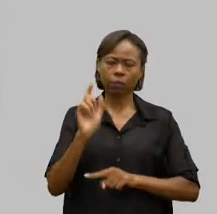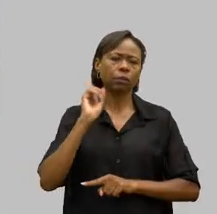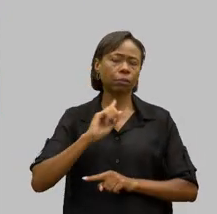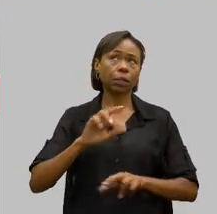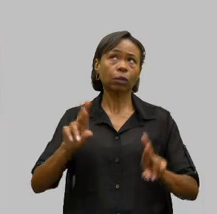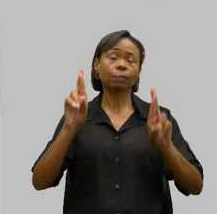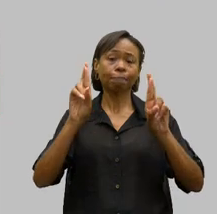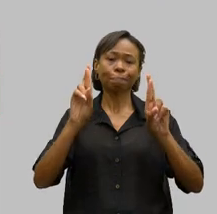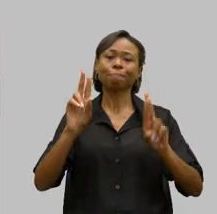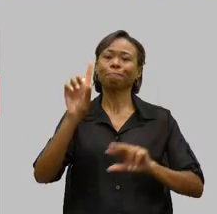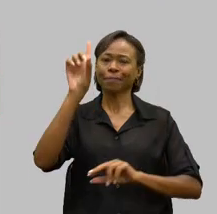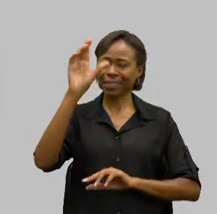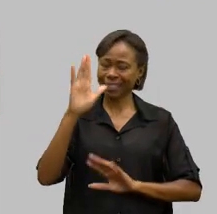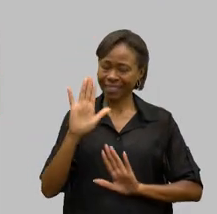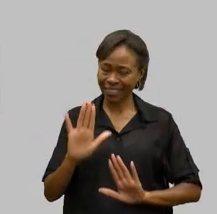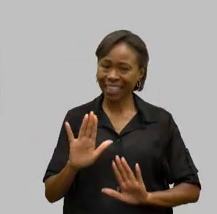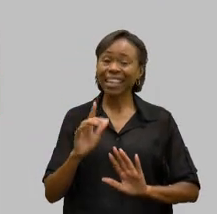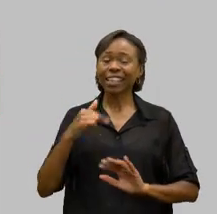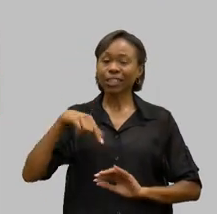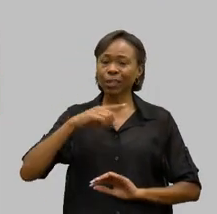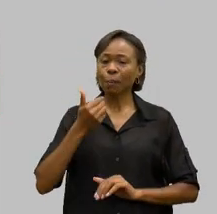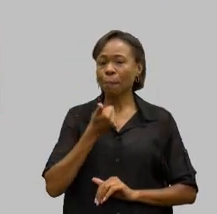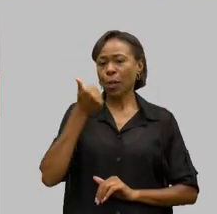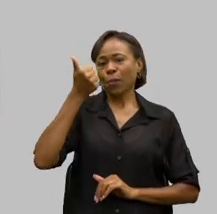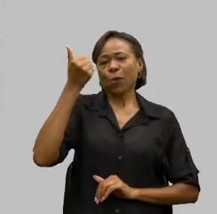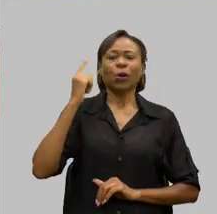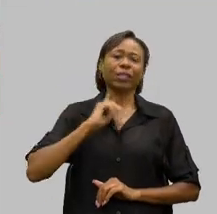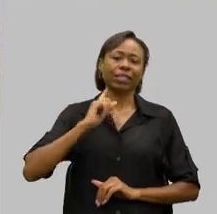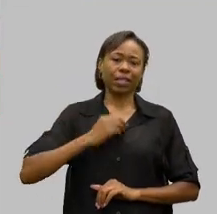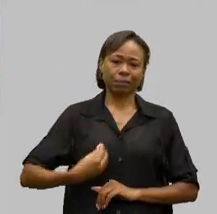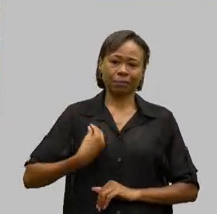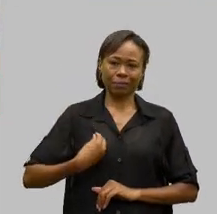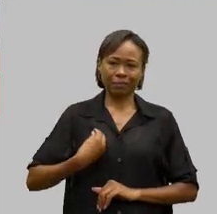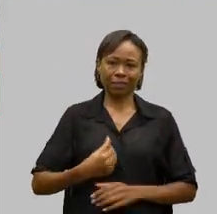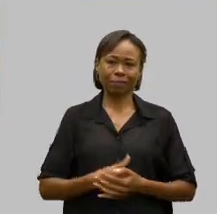fazer esse Estado o melhor Estado para se viver. Obrigado.